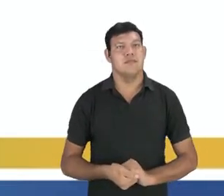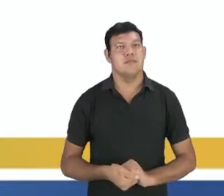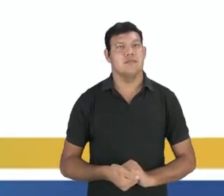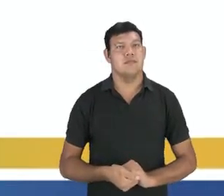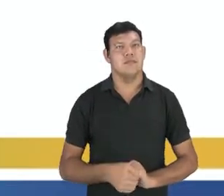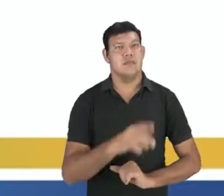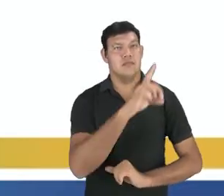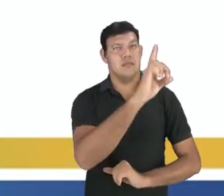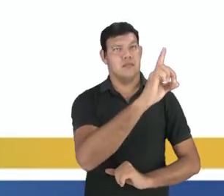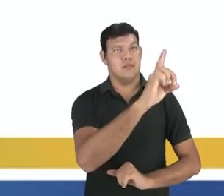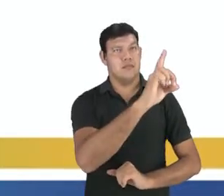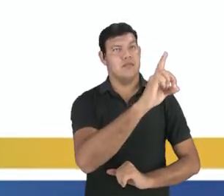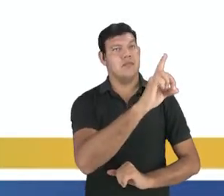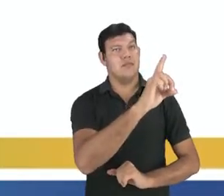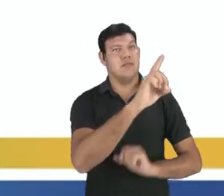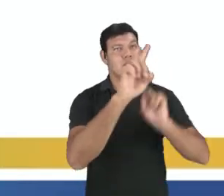10,